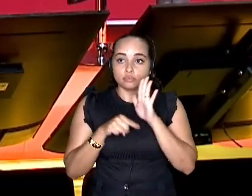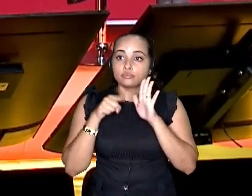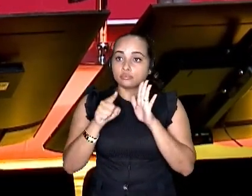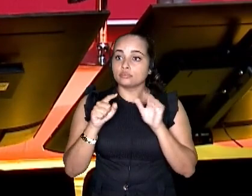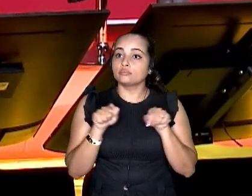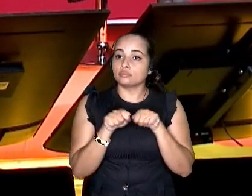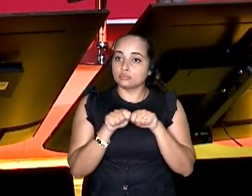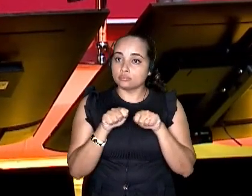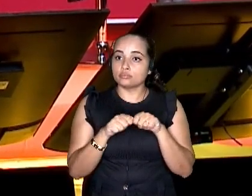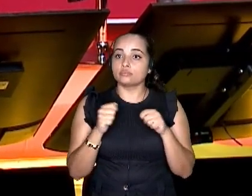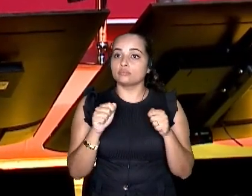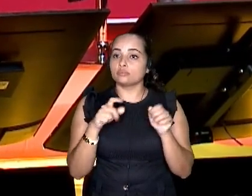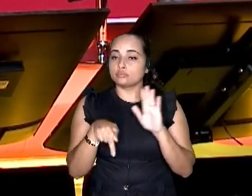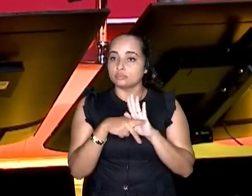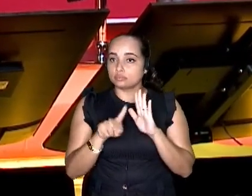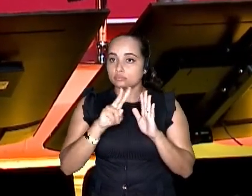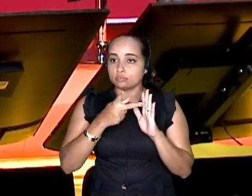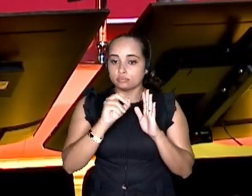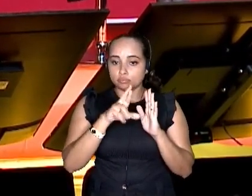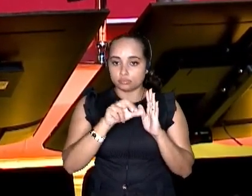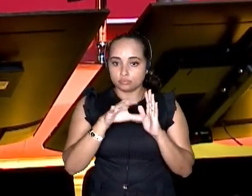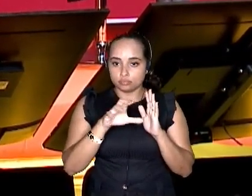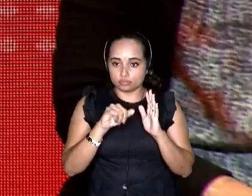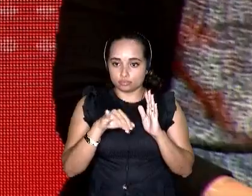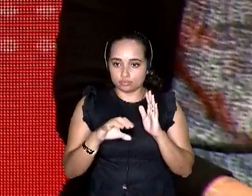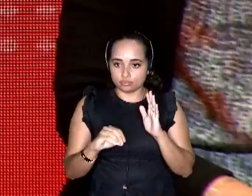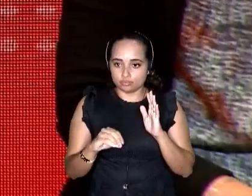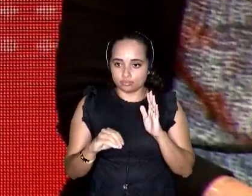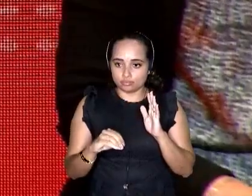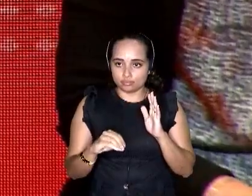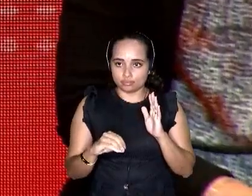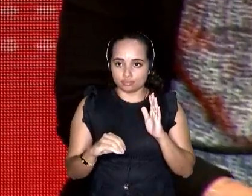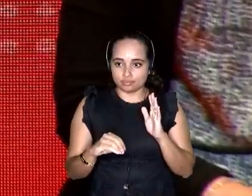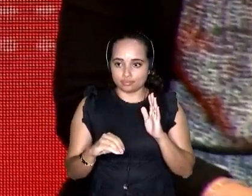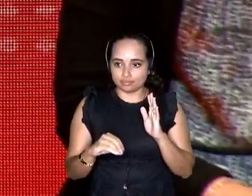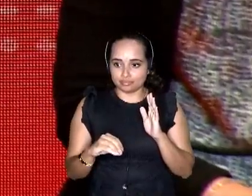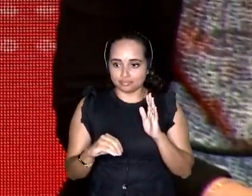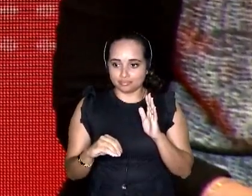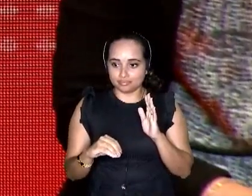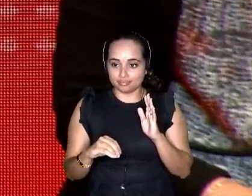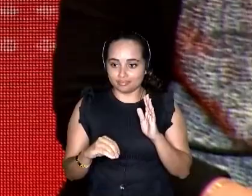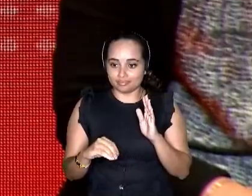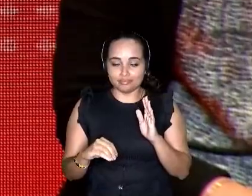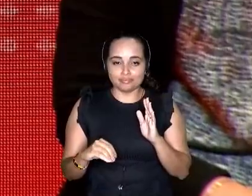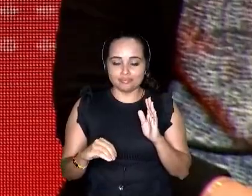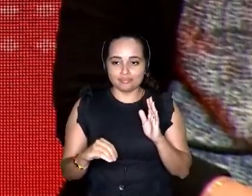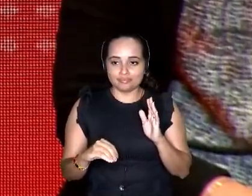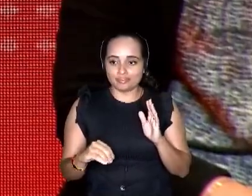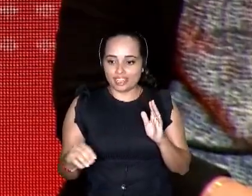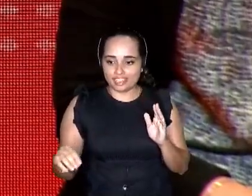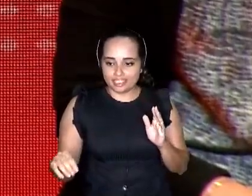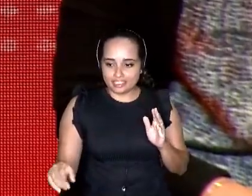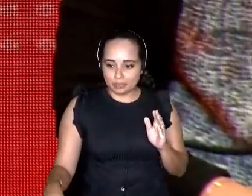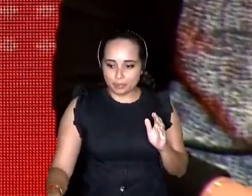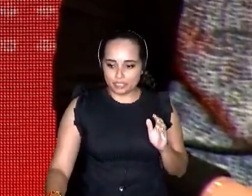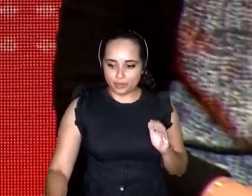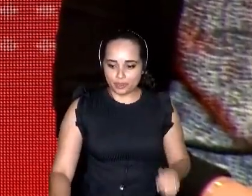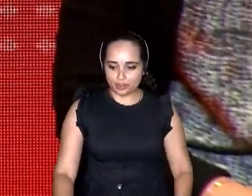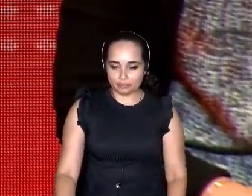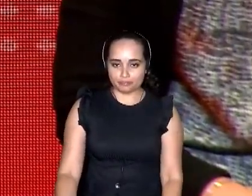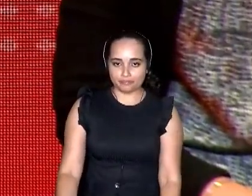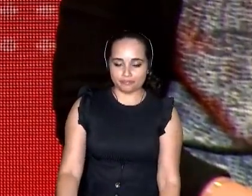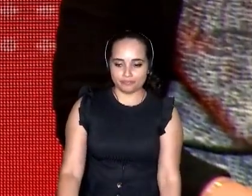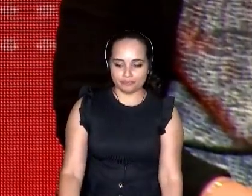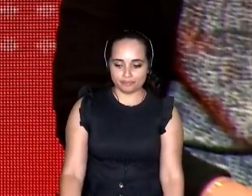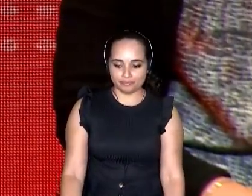mencionado brevemente pelo Horácio, e é fato. A gente tem, por não termos um tratado com os Estados